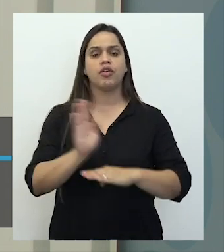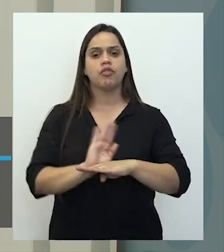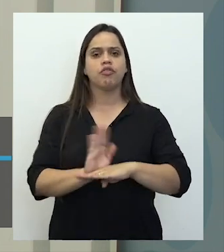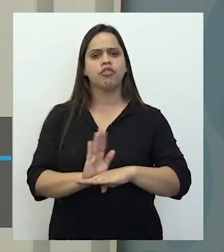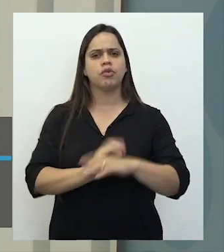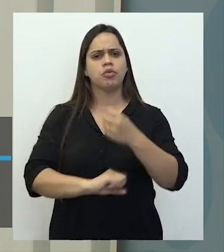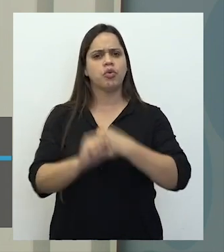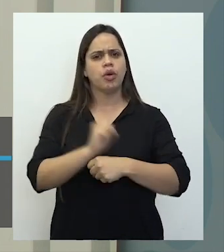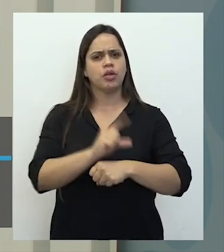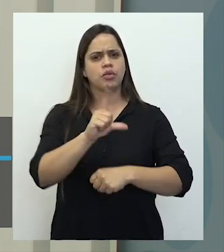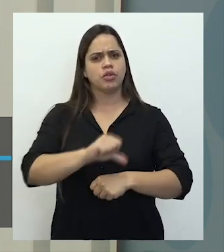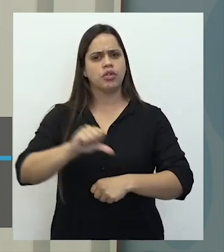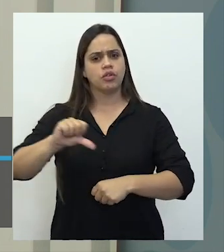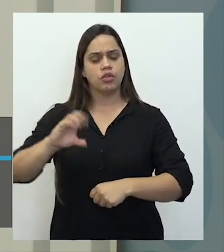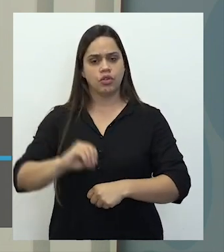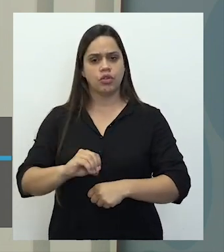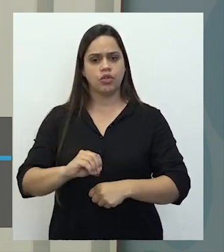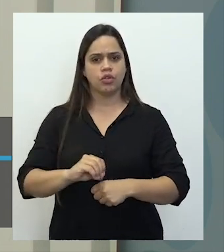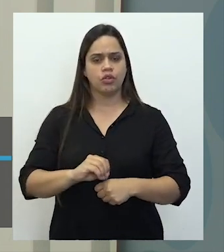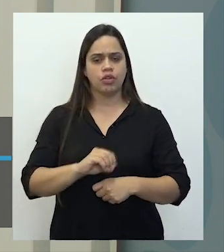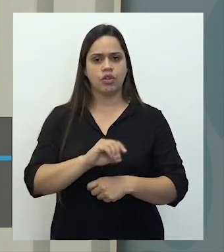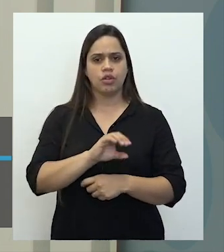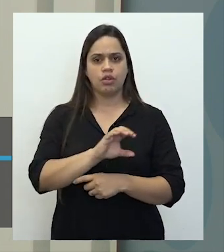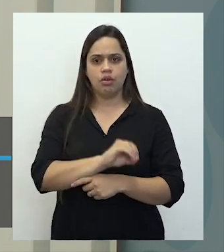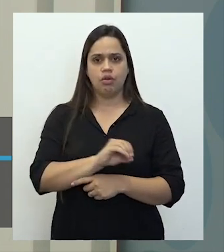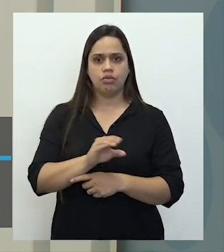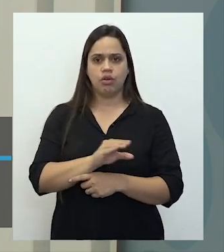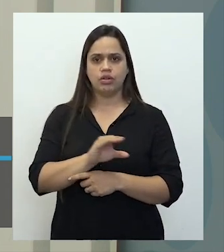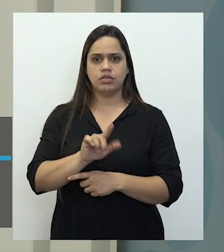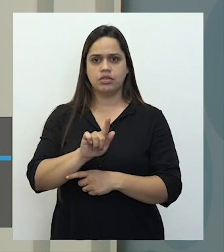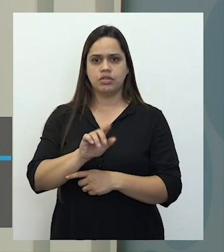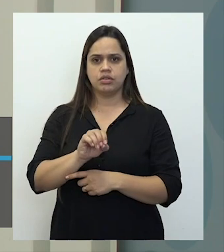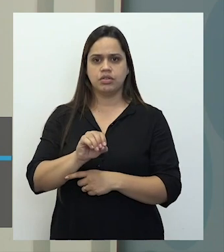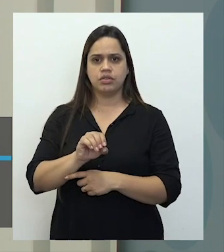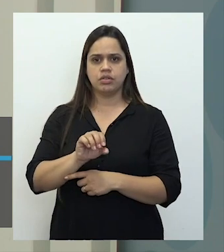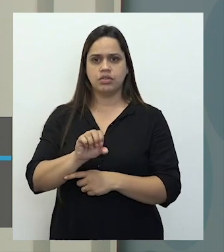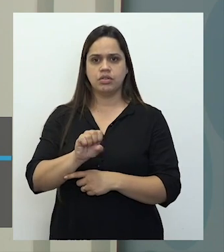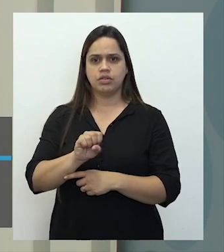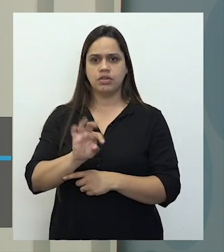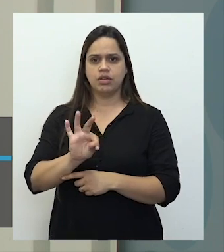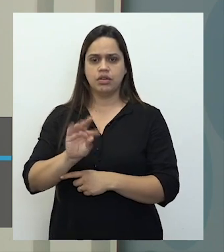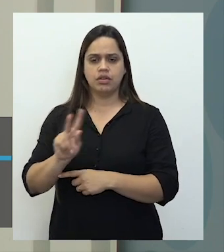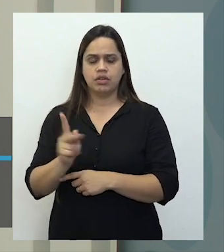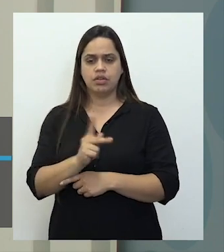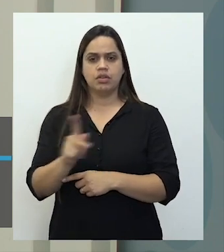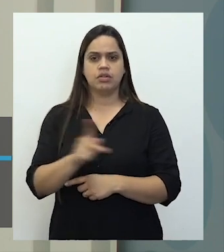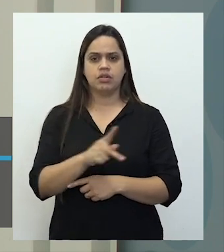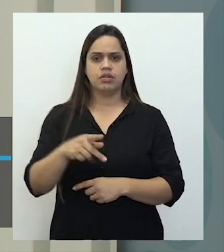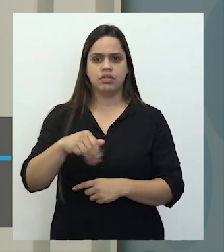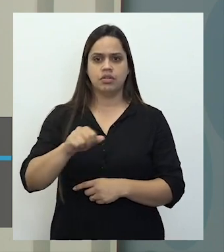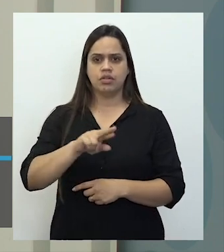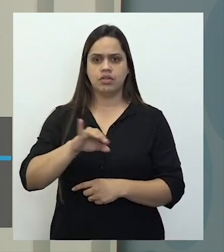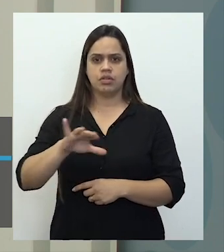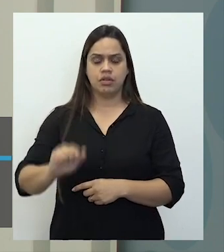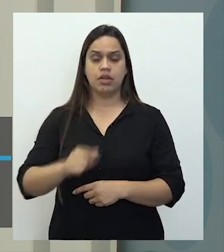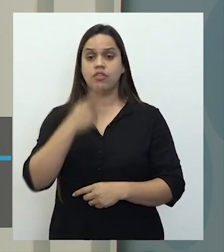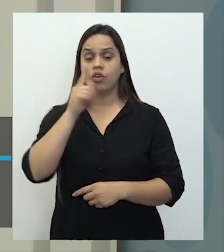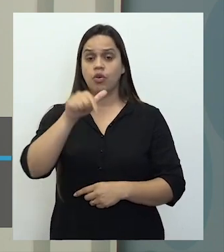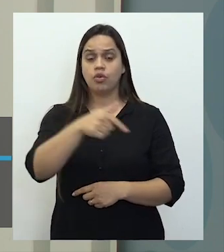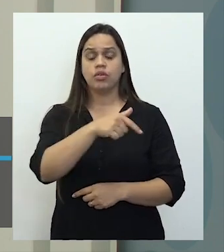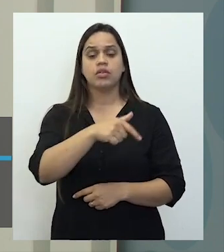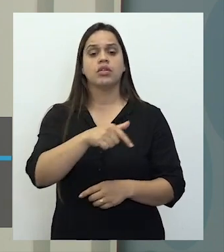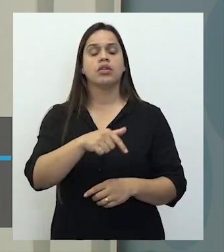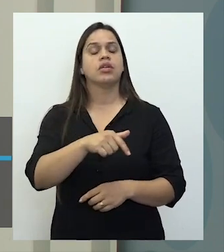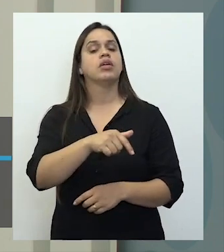anos 90, O Ghost, do Outro Lado da Vida, a professora Márcia. Né? Na minha cidade também não tem cinema, professora Cíntia